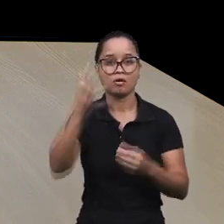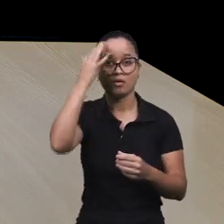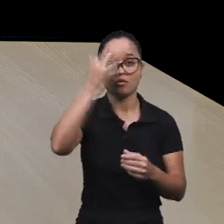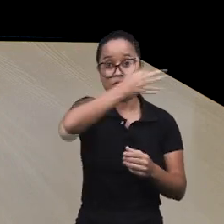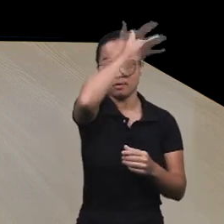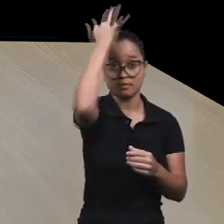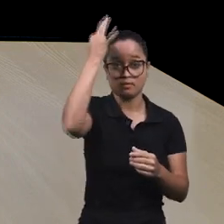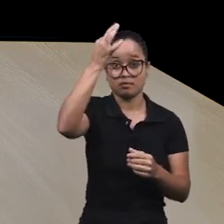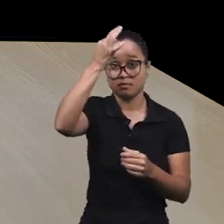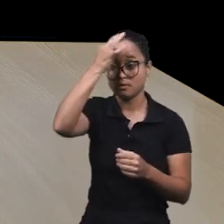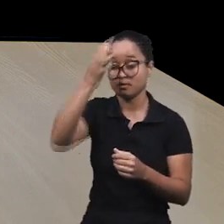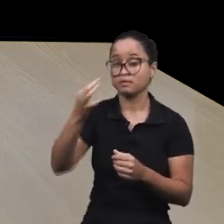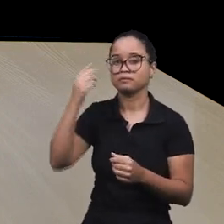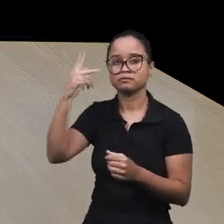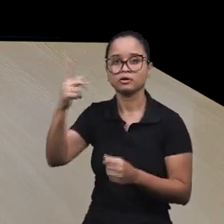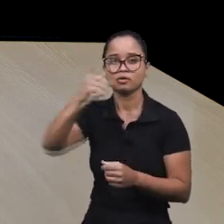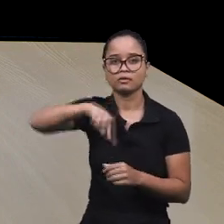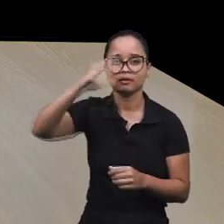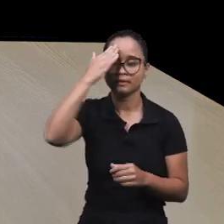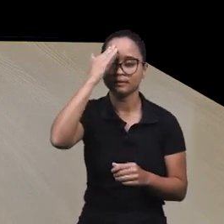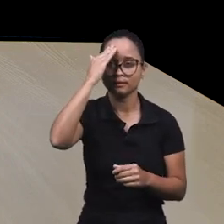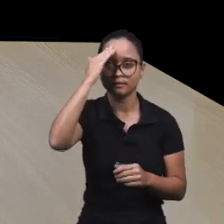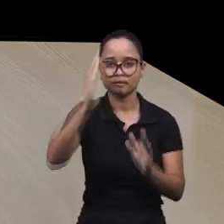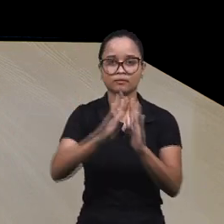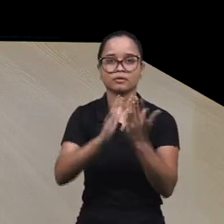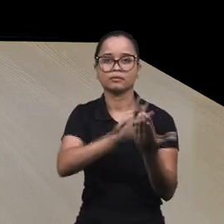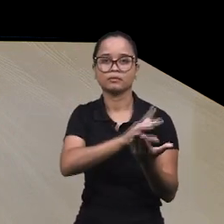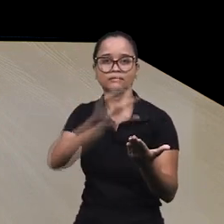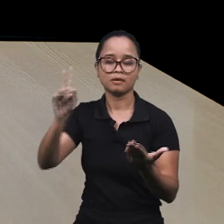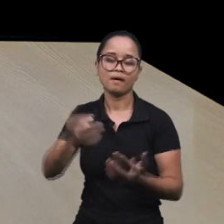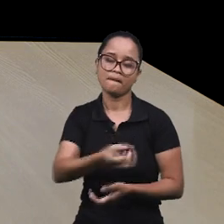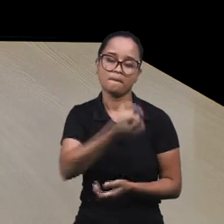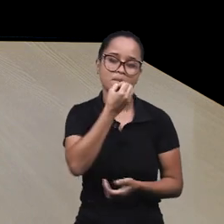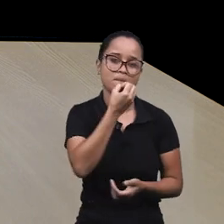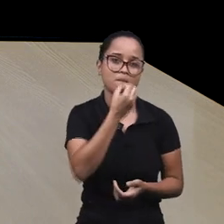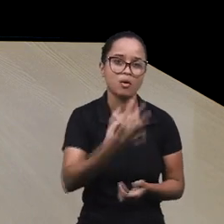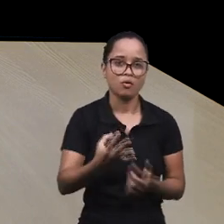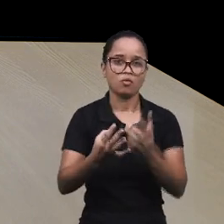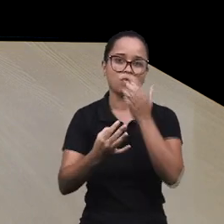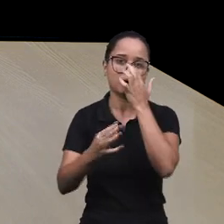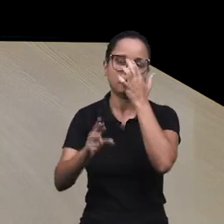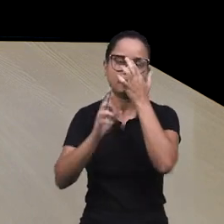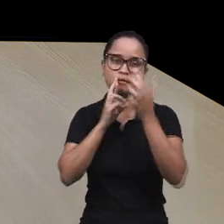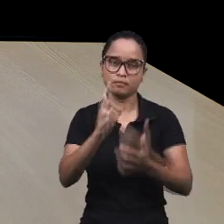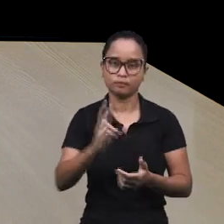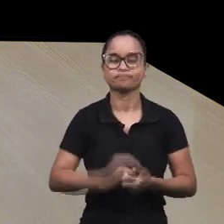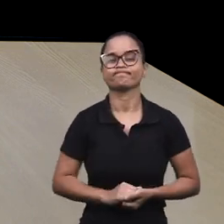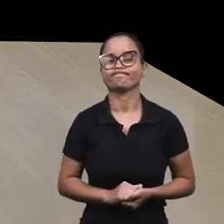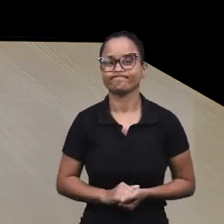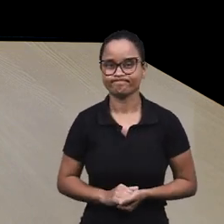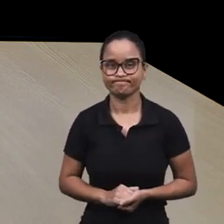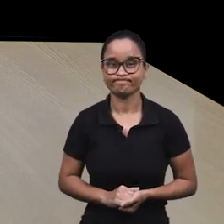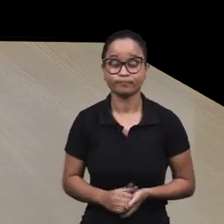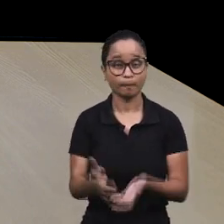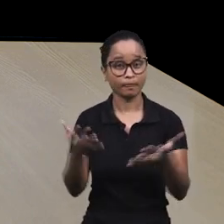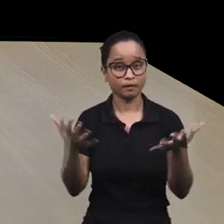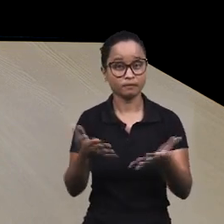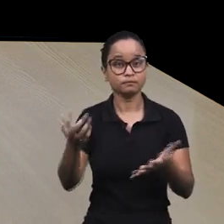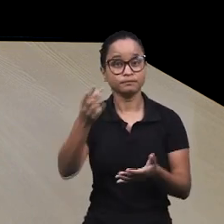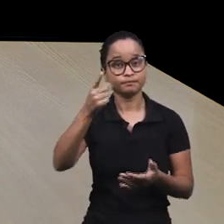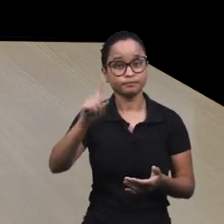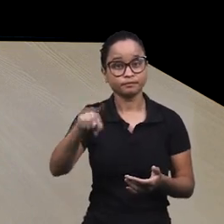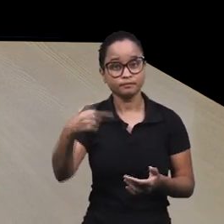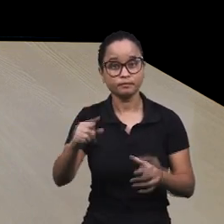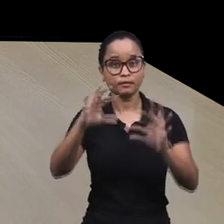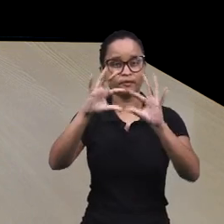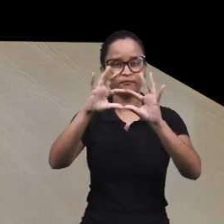Santo, que nós temos o entendimento da palavra de Deus. Muito bem colocado na sua resposta. Agora vamos